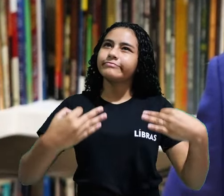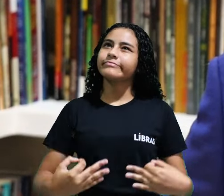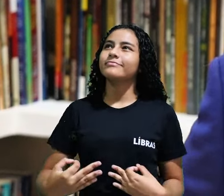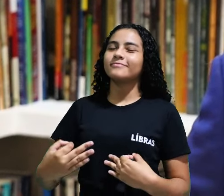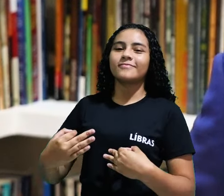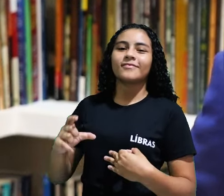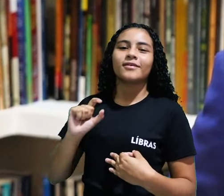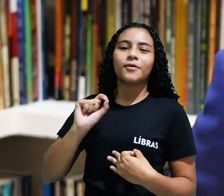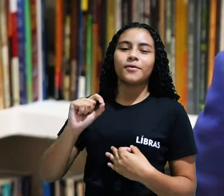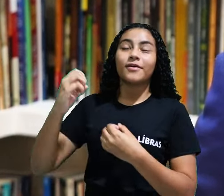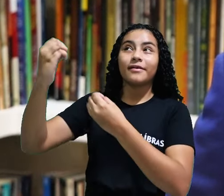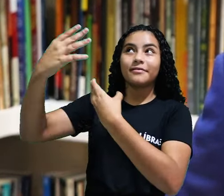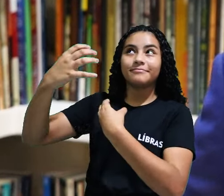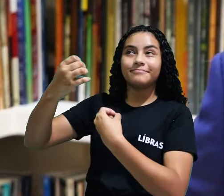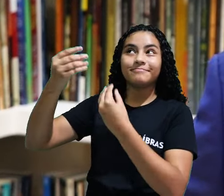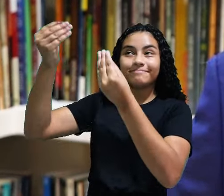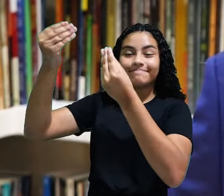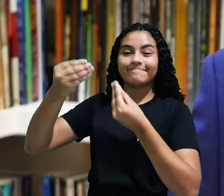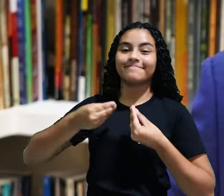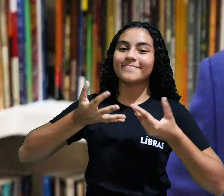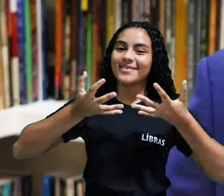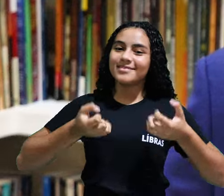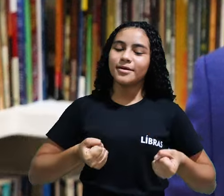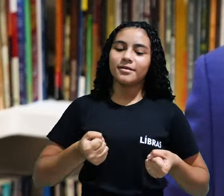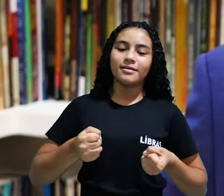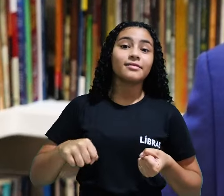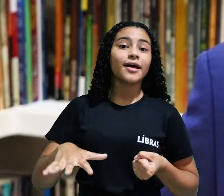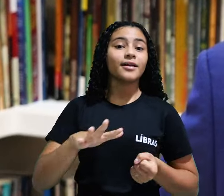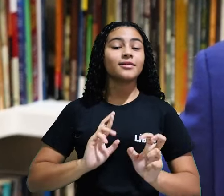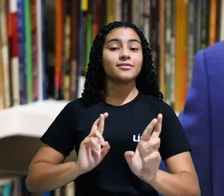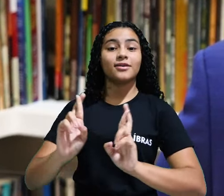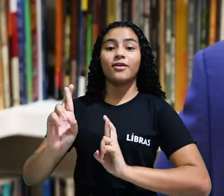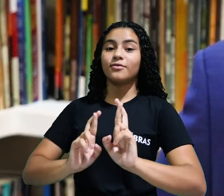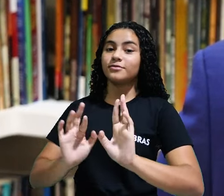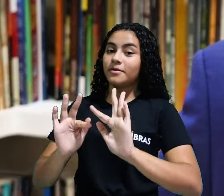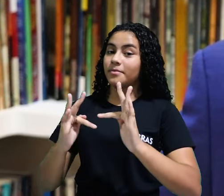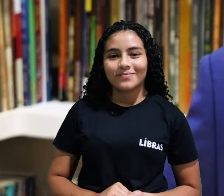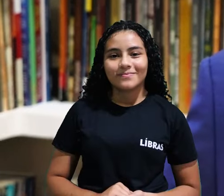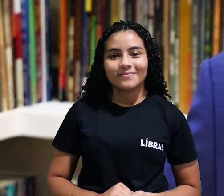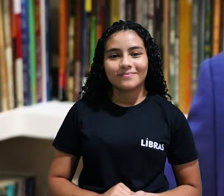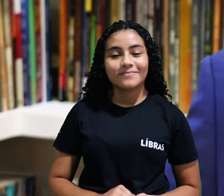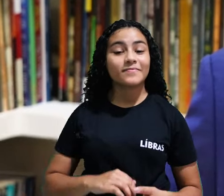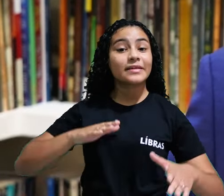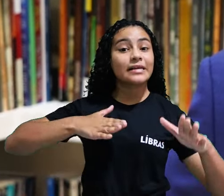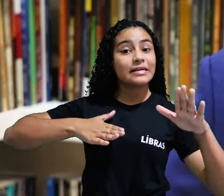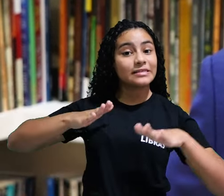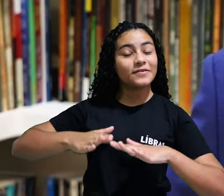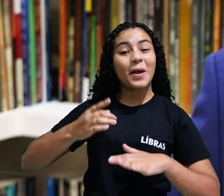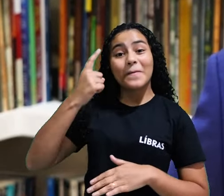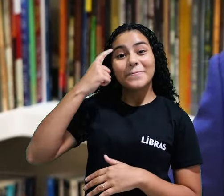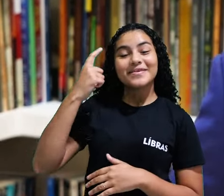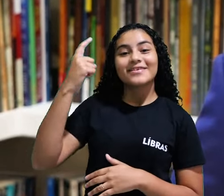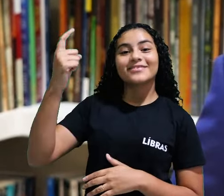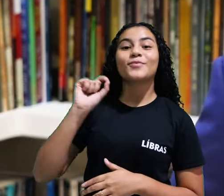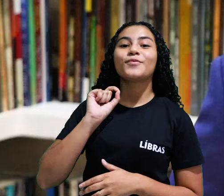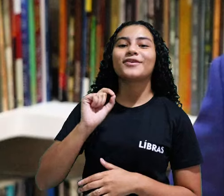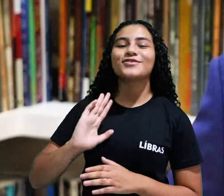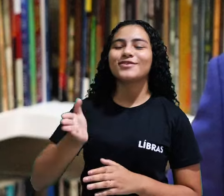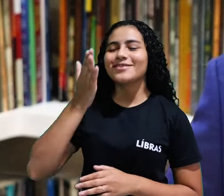de Deus as orientações seguras na área das relações familiares. Às vezes pensamos que